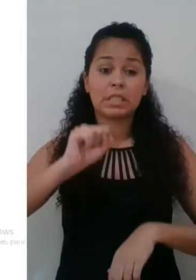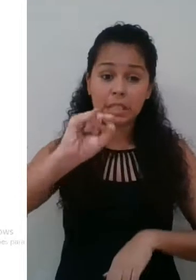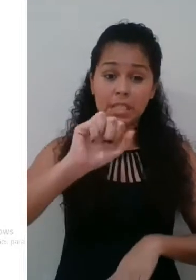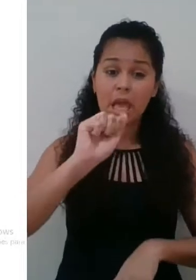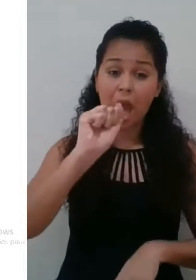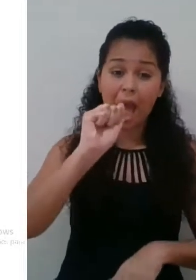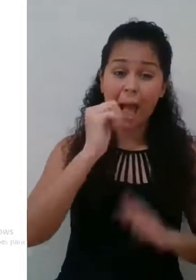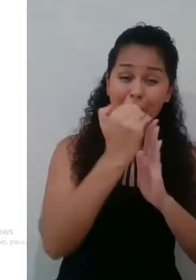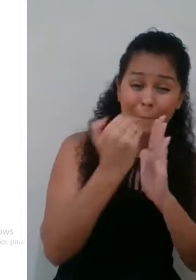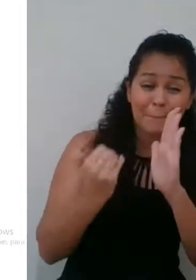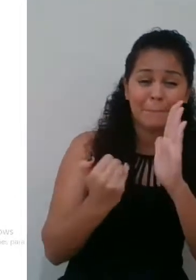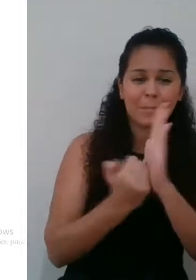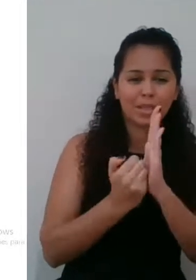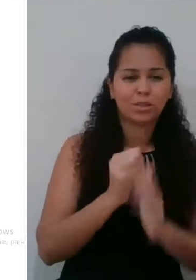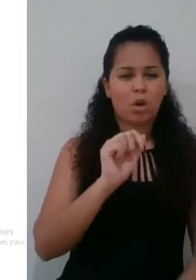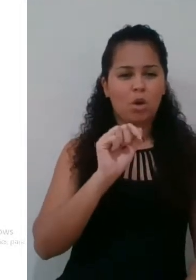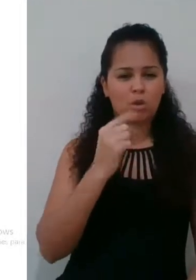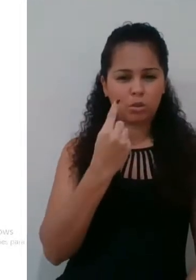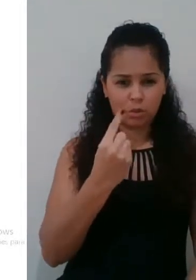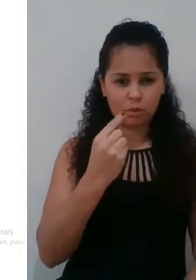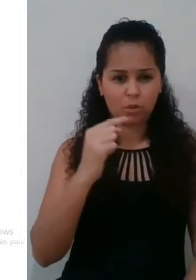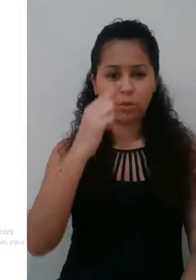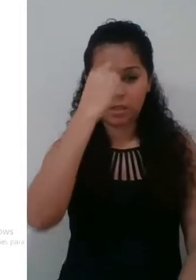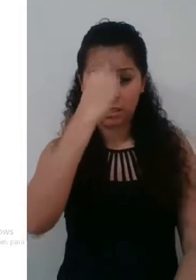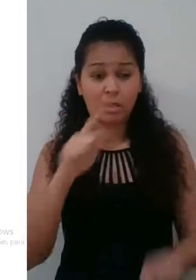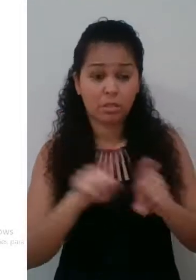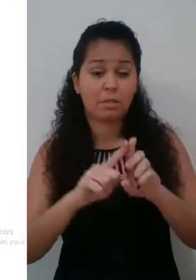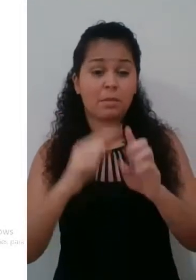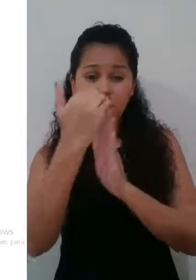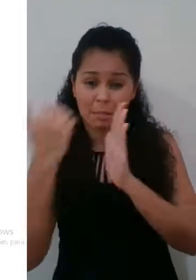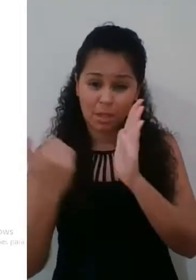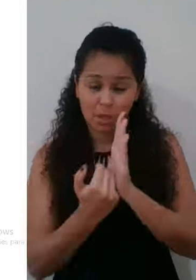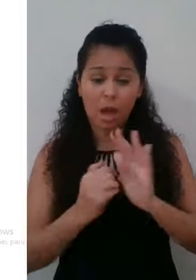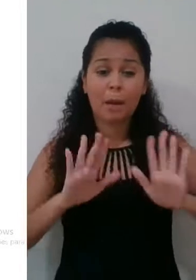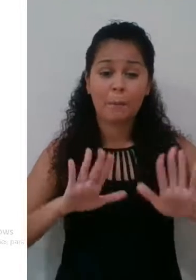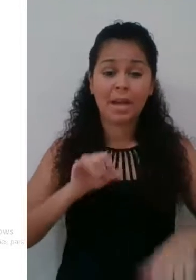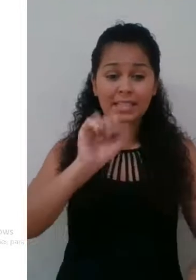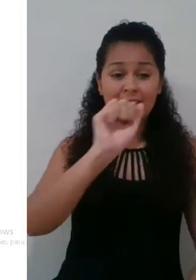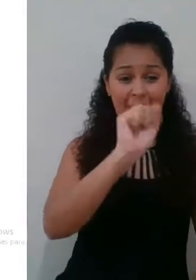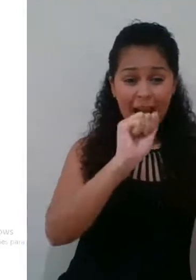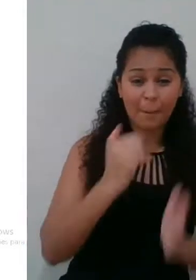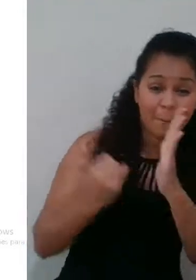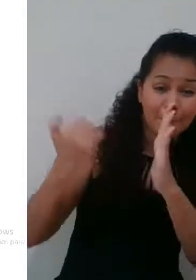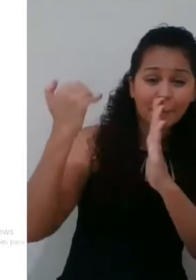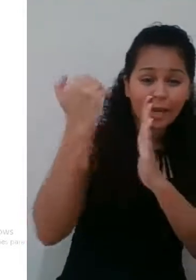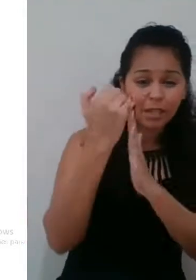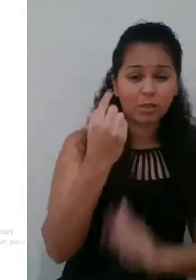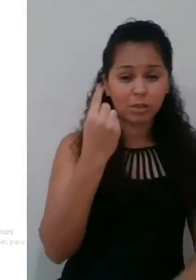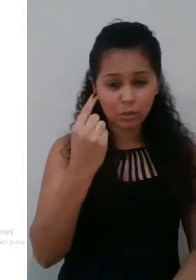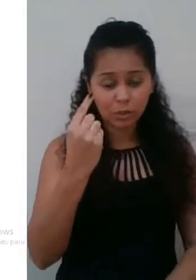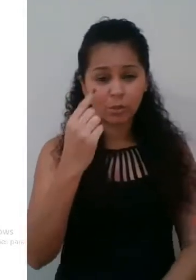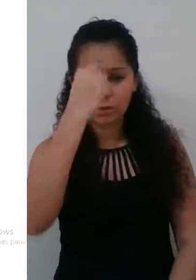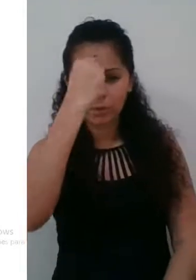1, a imagem é menor que o objeto. E se o A for maior que 1, a imagem é maior do que o